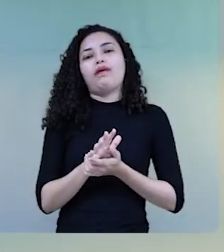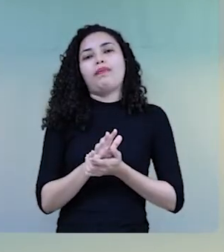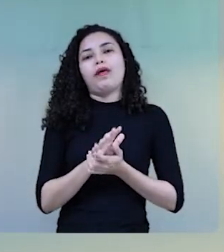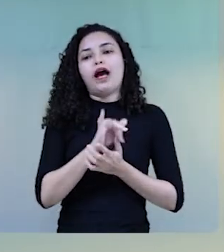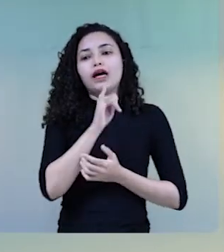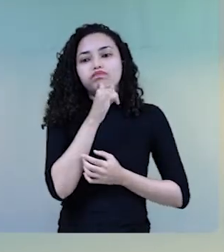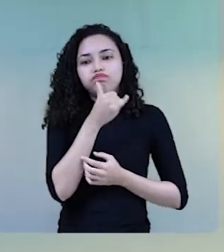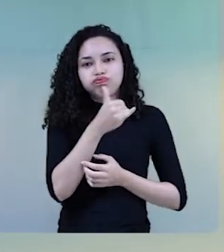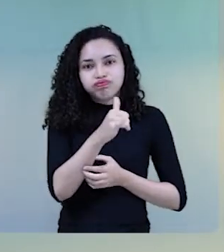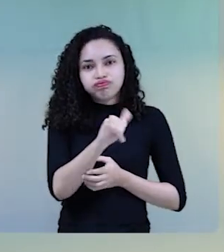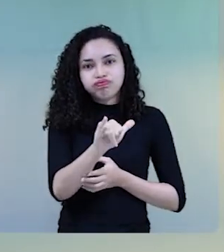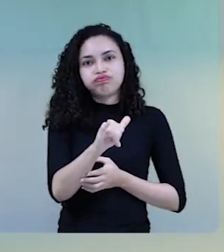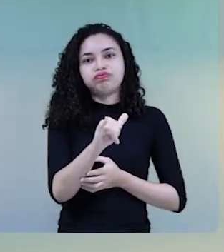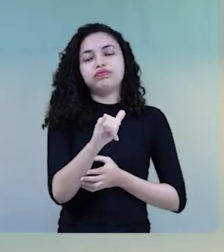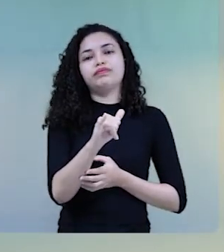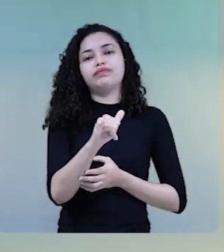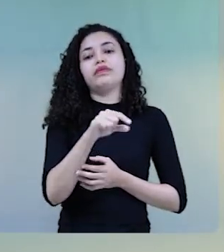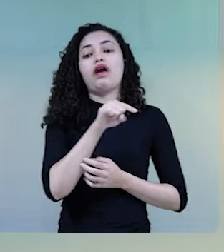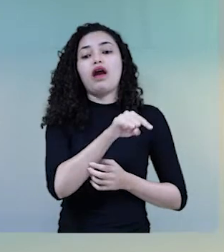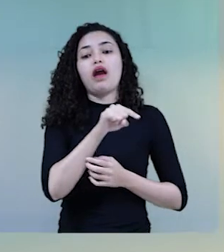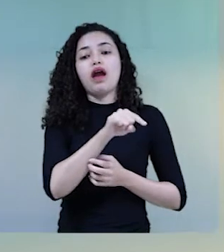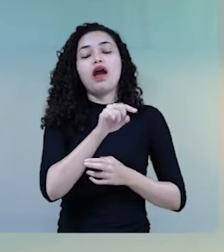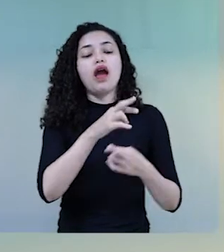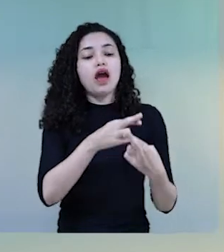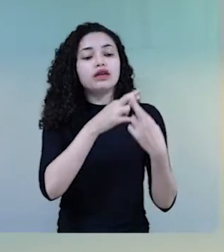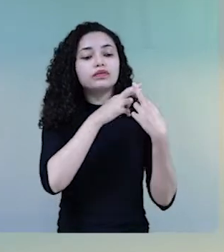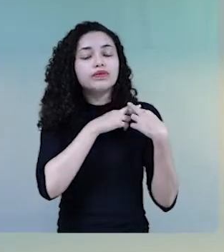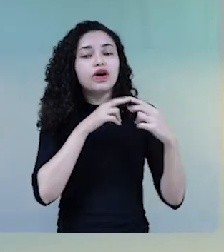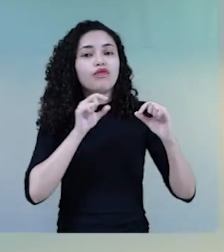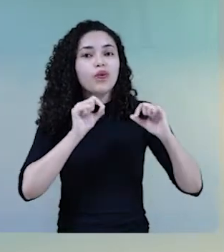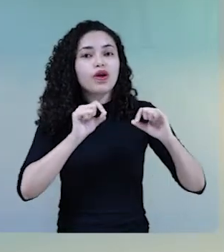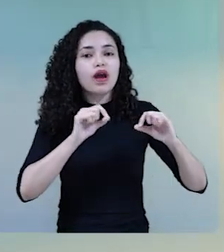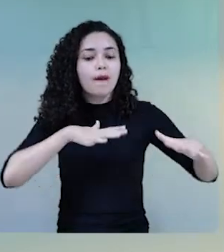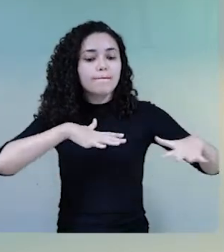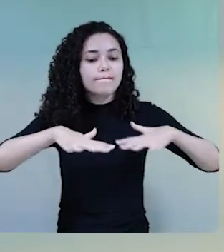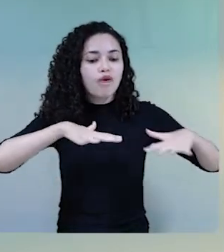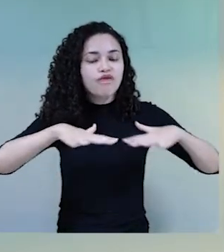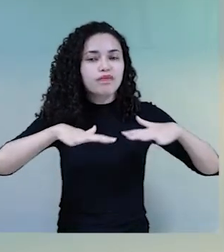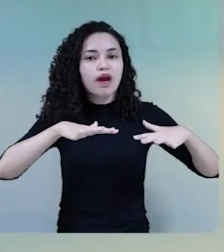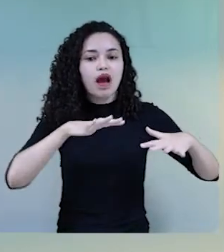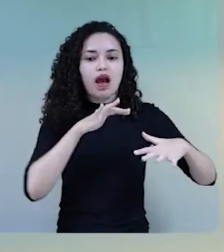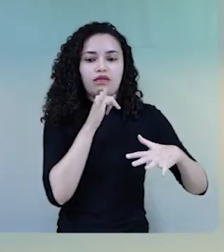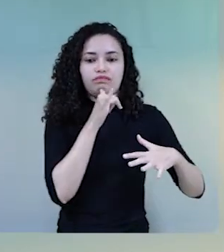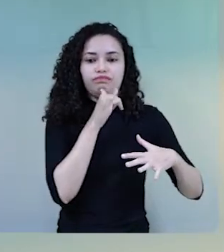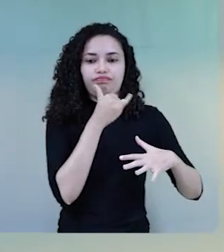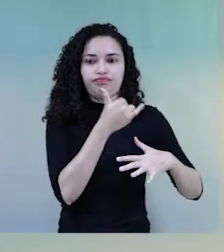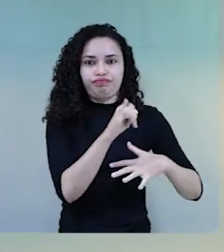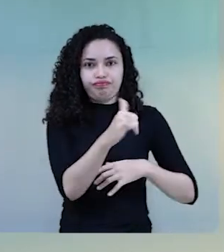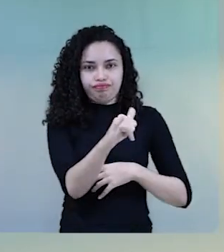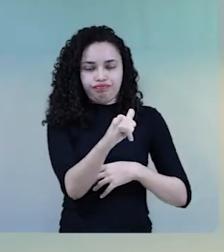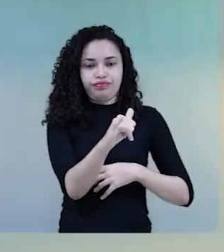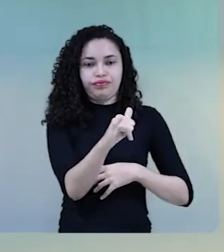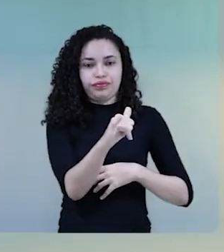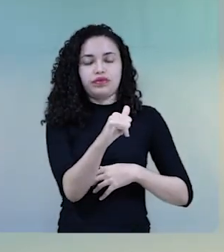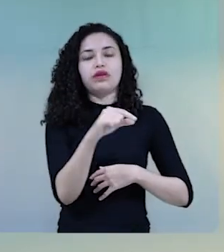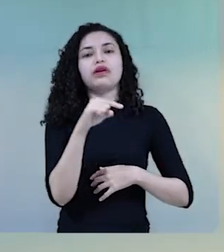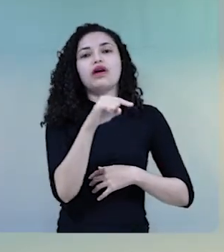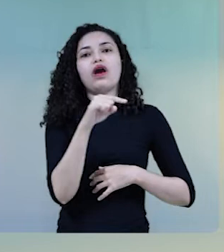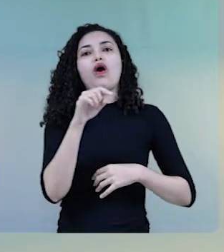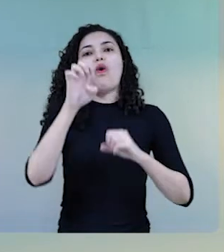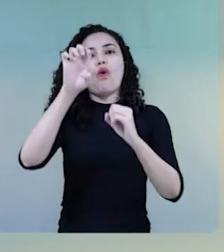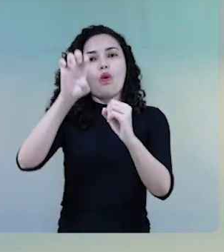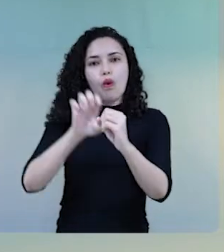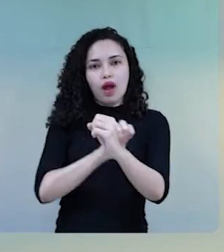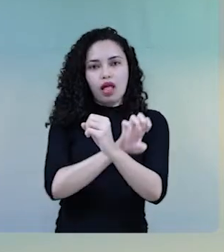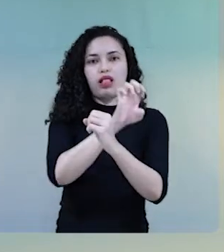U, é aquilo que é responsável pela movimentação de quê? Da corrente elétrica, é aquilo que faz com que os elétrons eles se